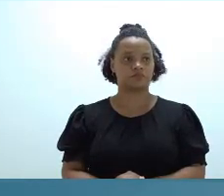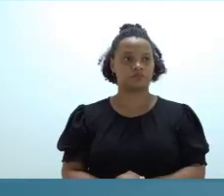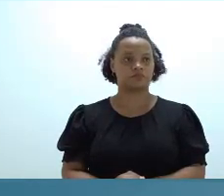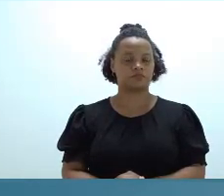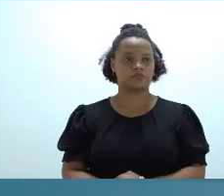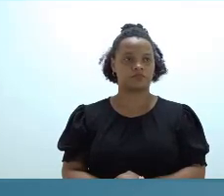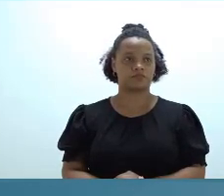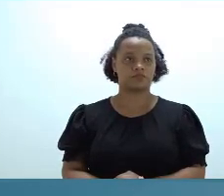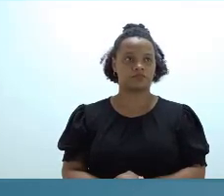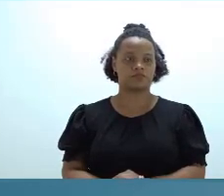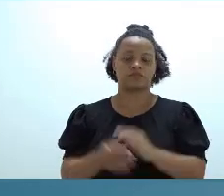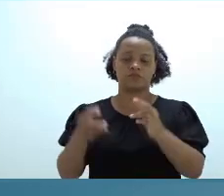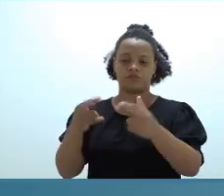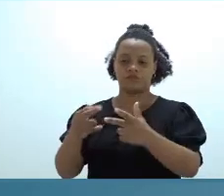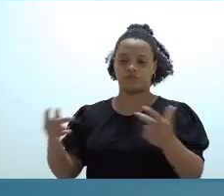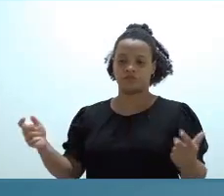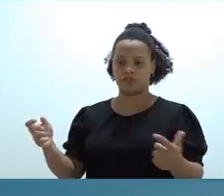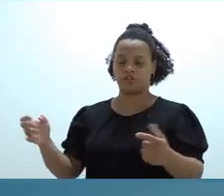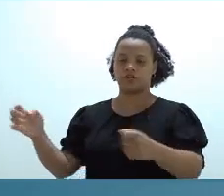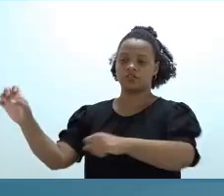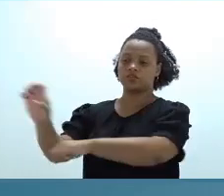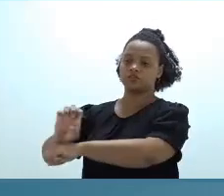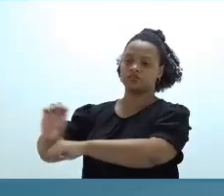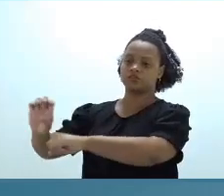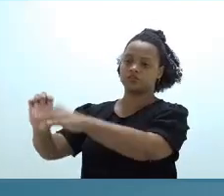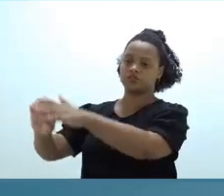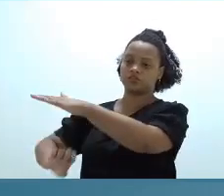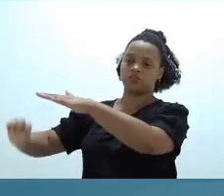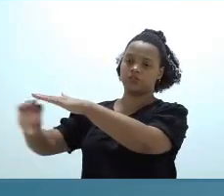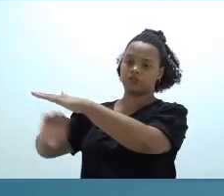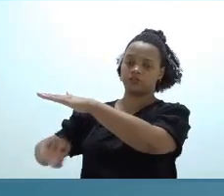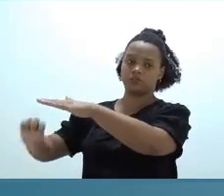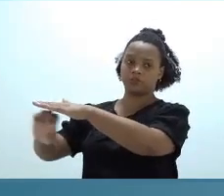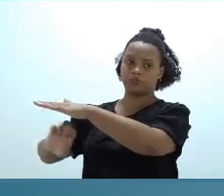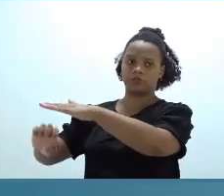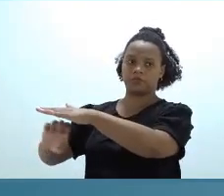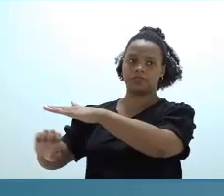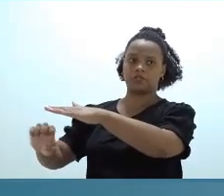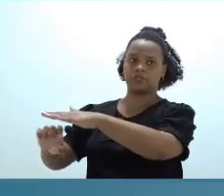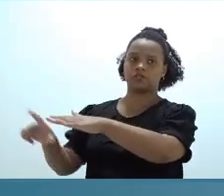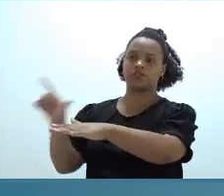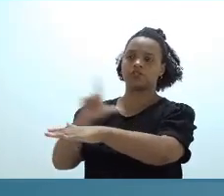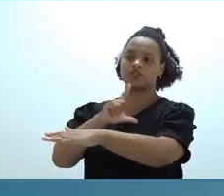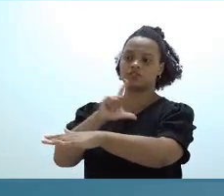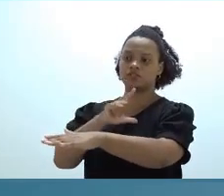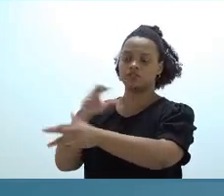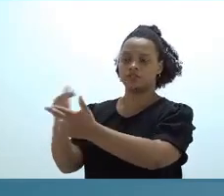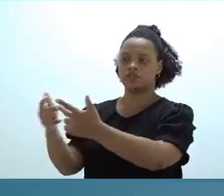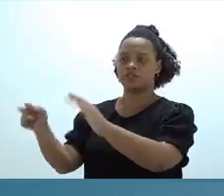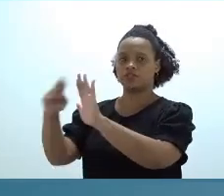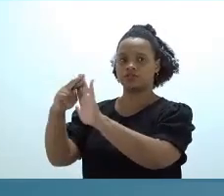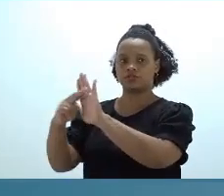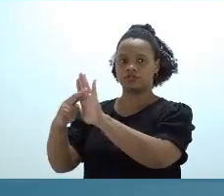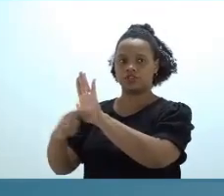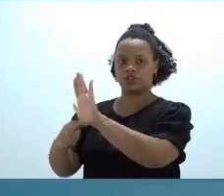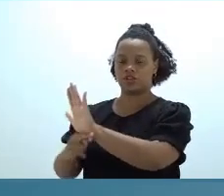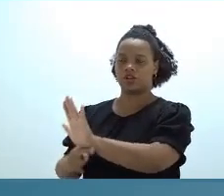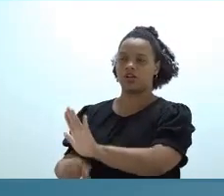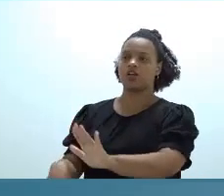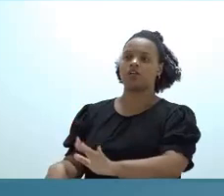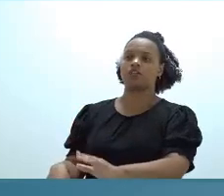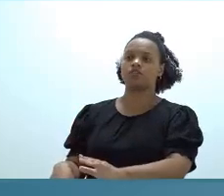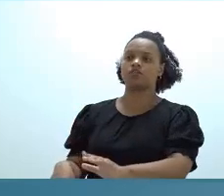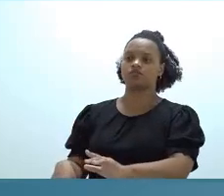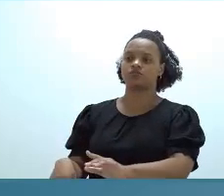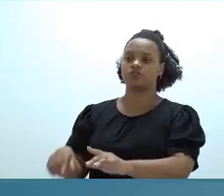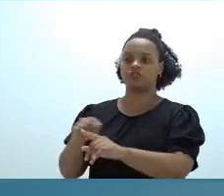de serviço público se submetam ao regime especial de responsabilidade civil equiparando seu Estado, sobretudo no